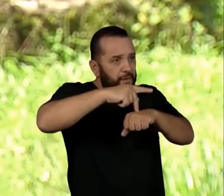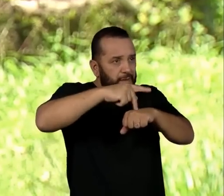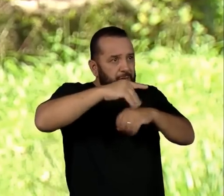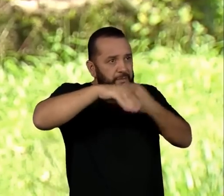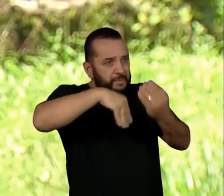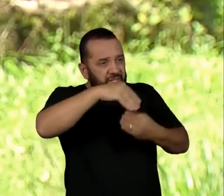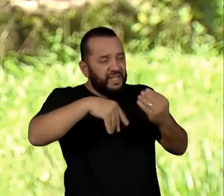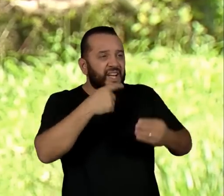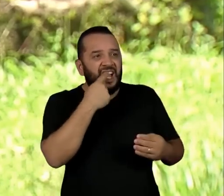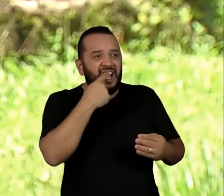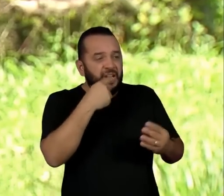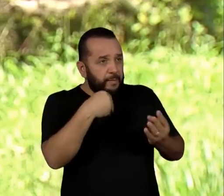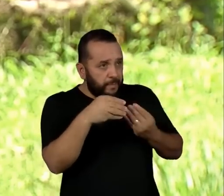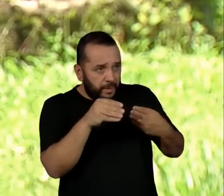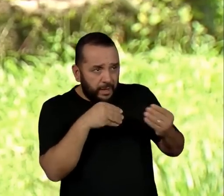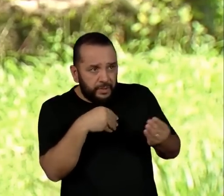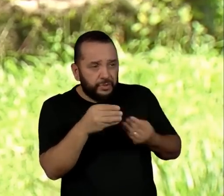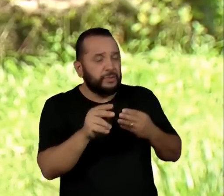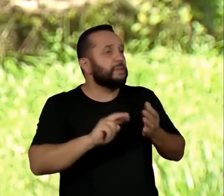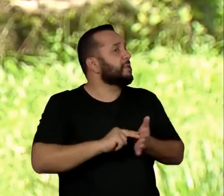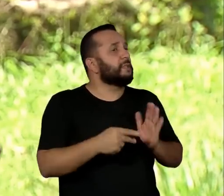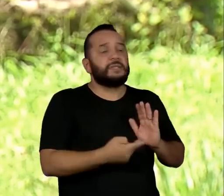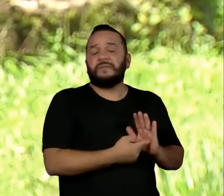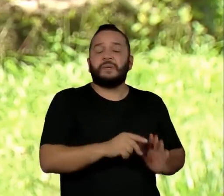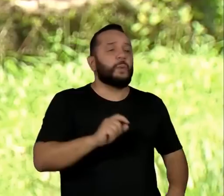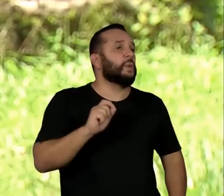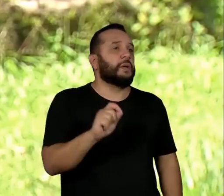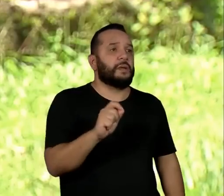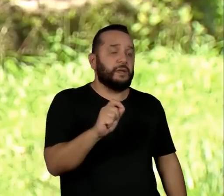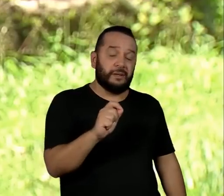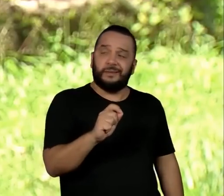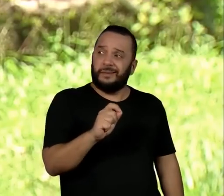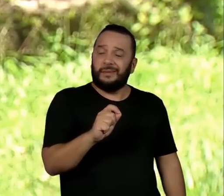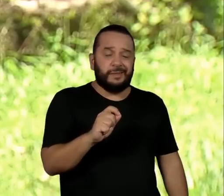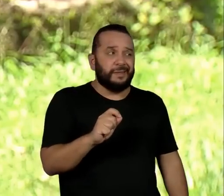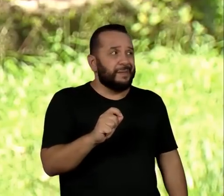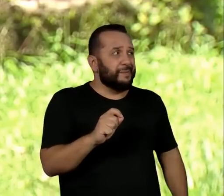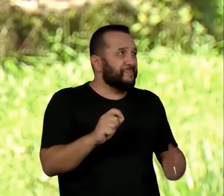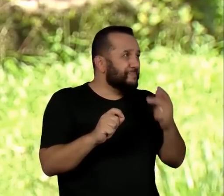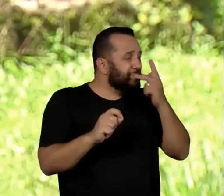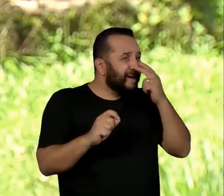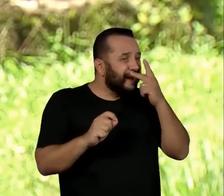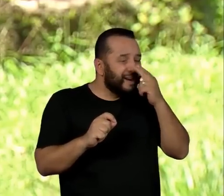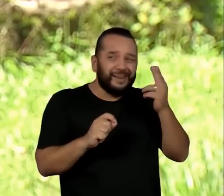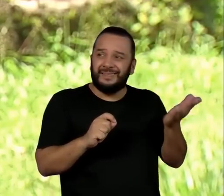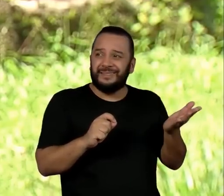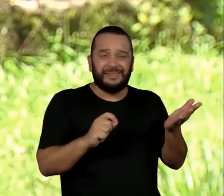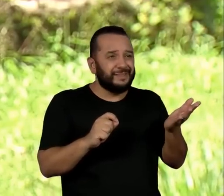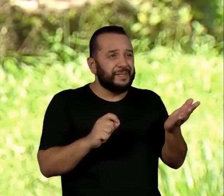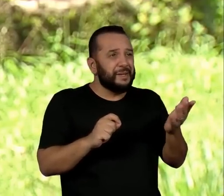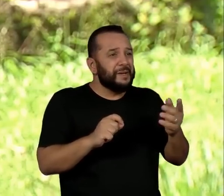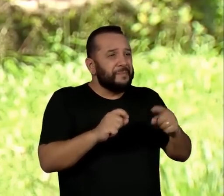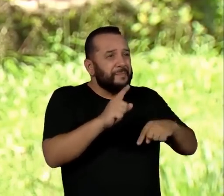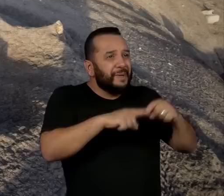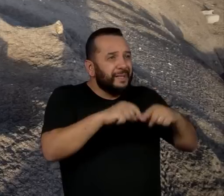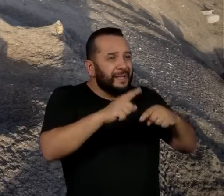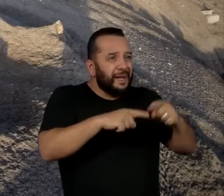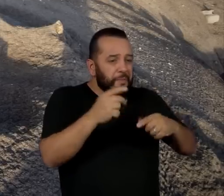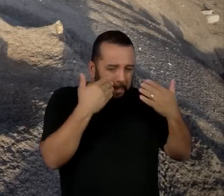nesse trabalho indica para a gente uma nova forma de aparição desse material no